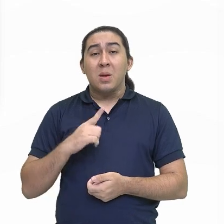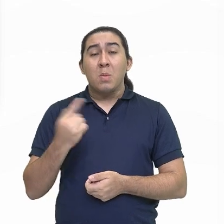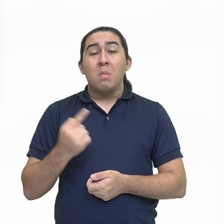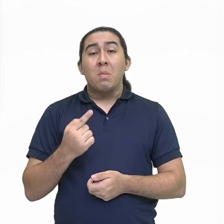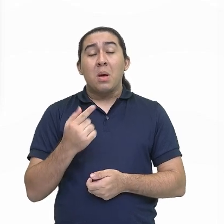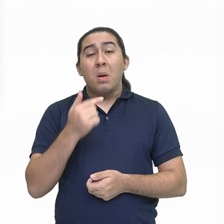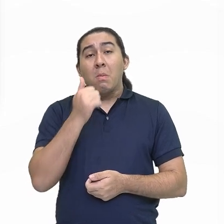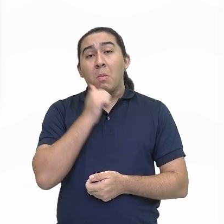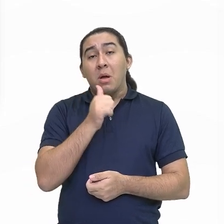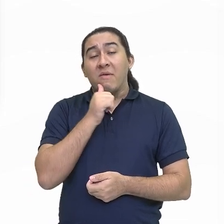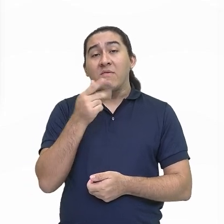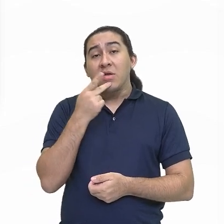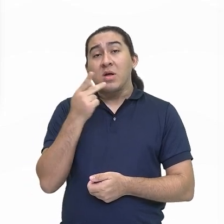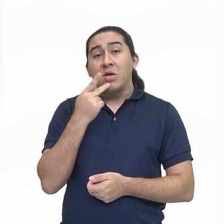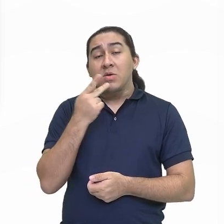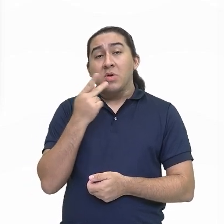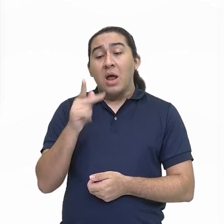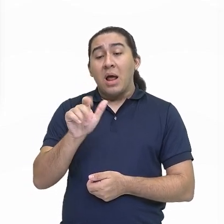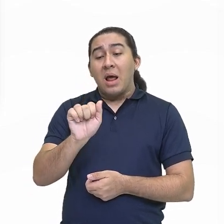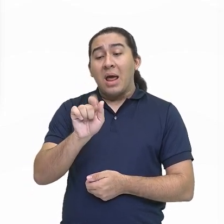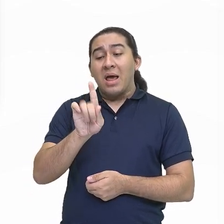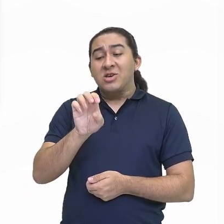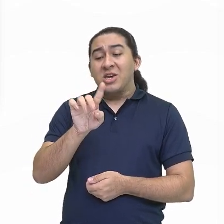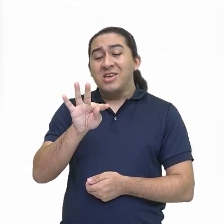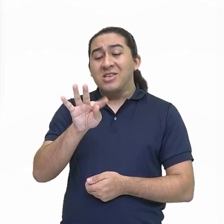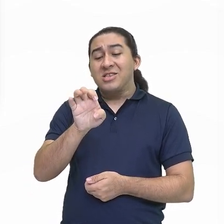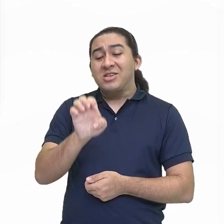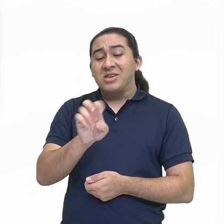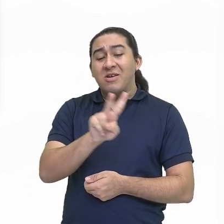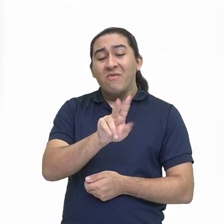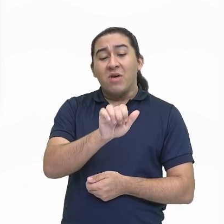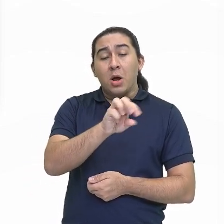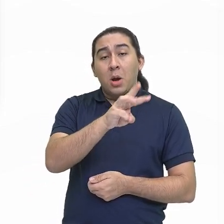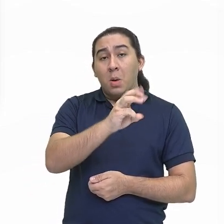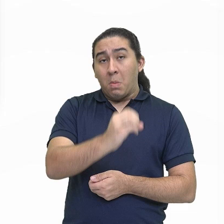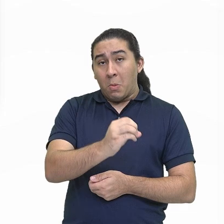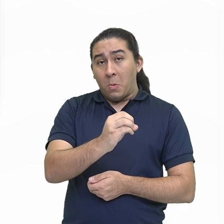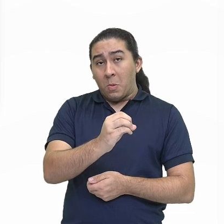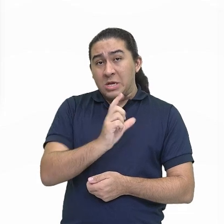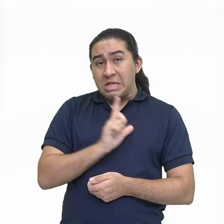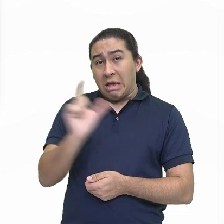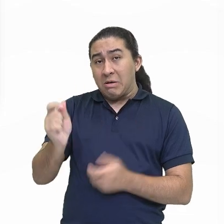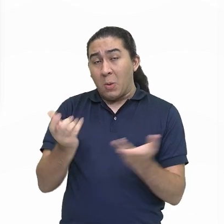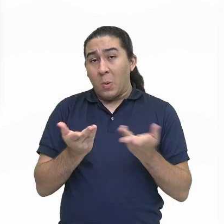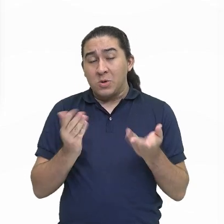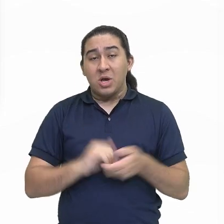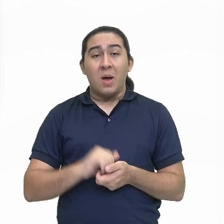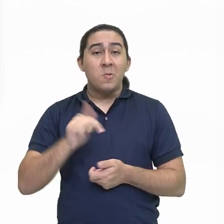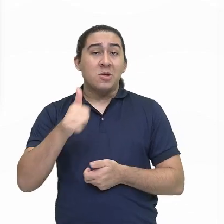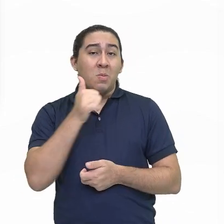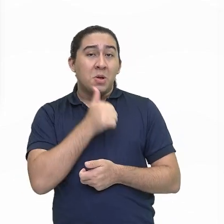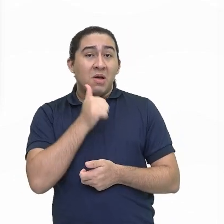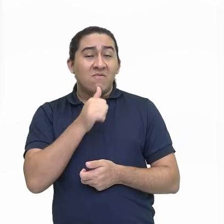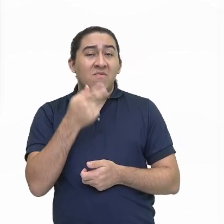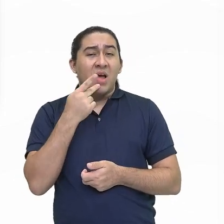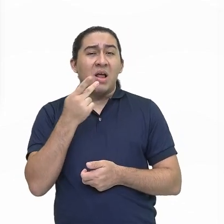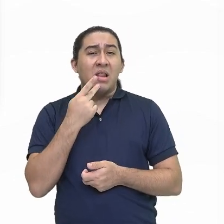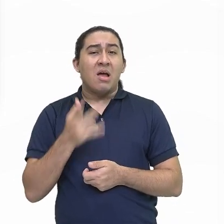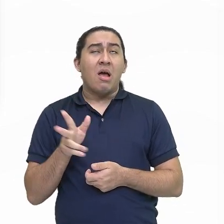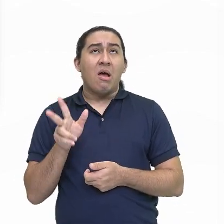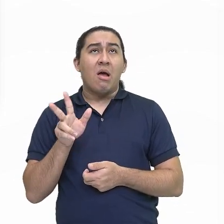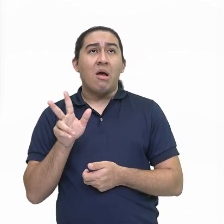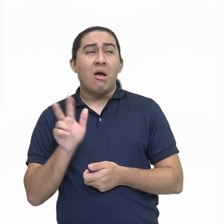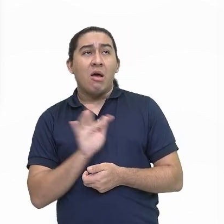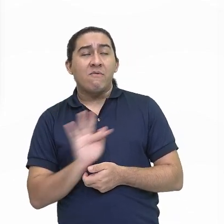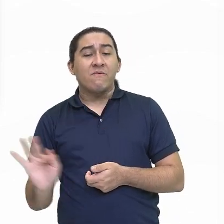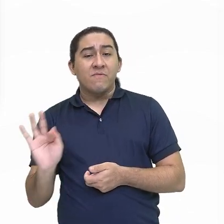gente vamos sair hoje? Aí a outra, né, ela fala, nem sabe falar, não